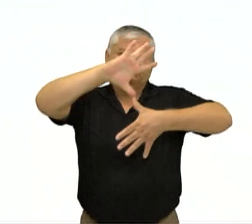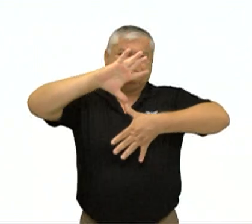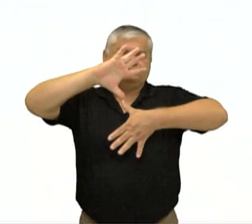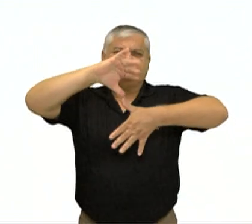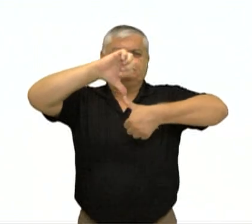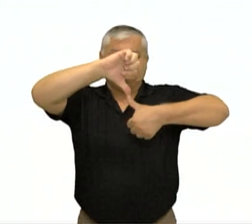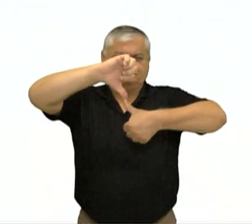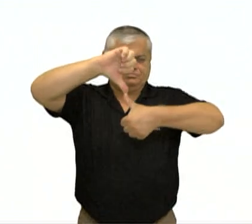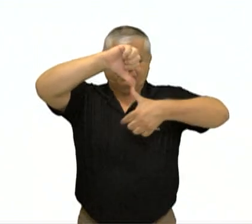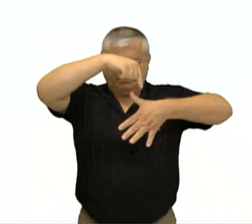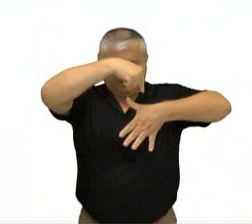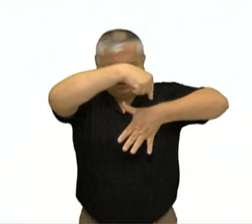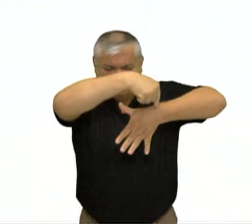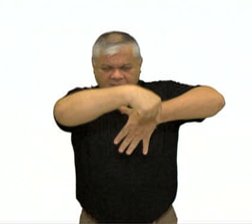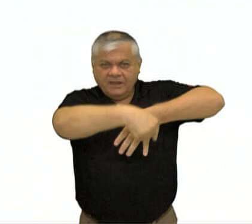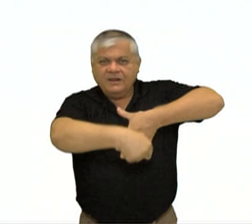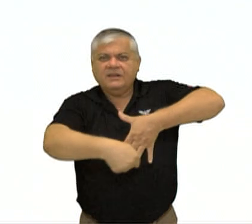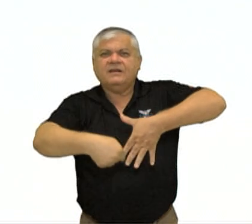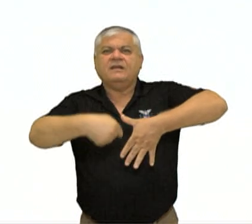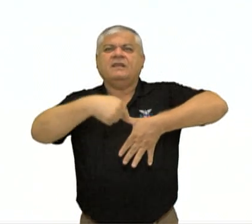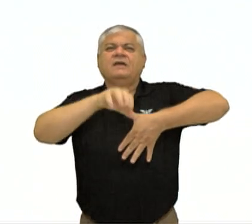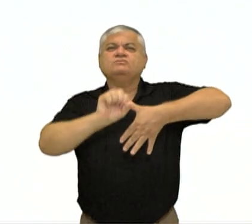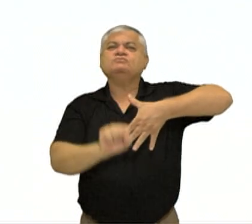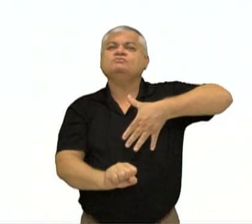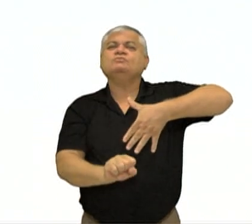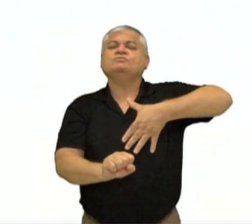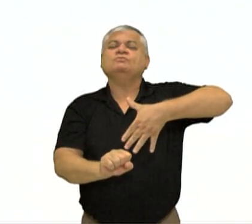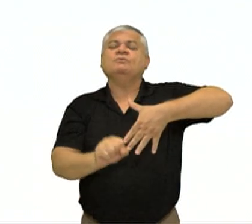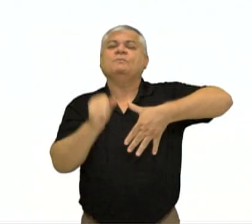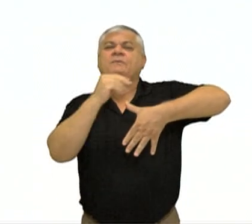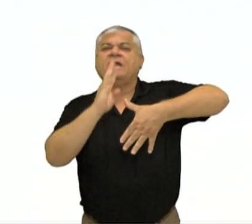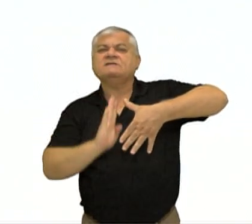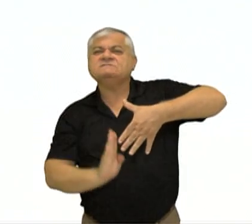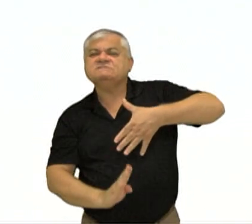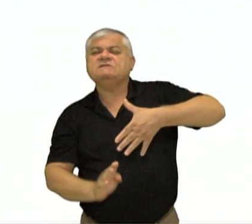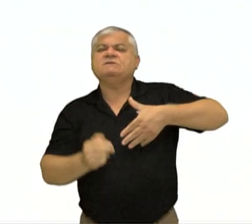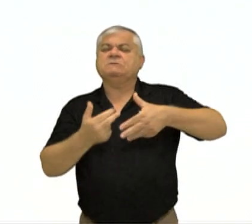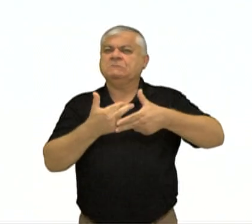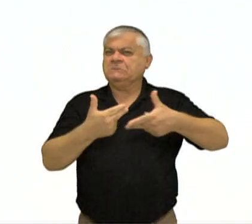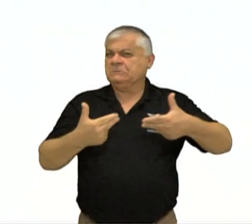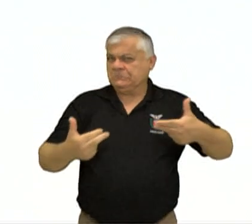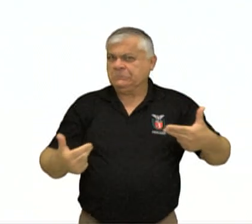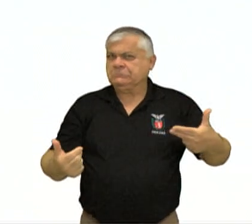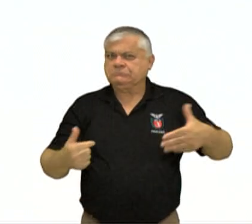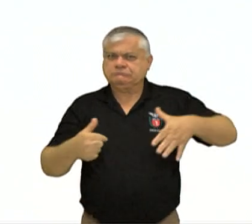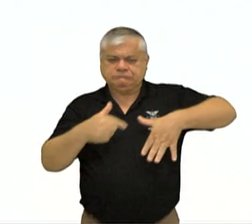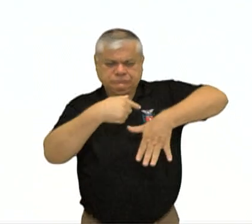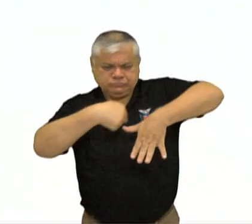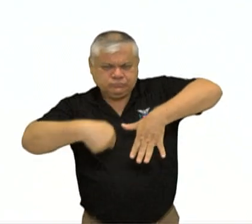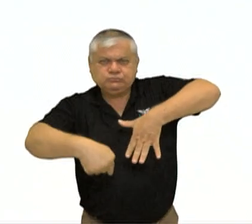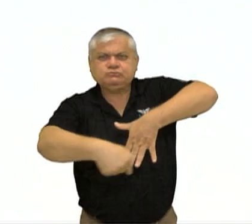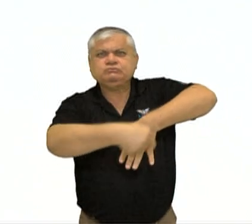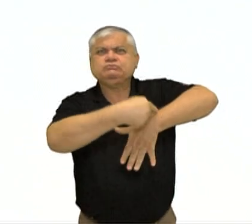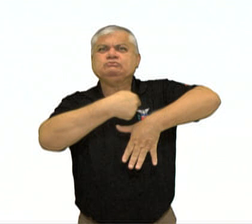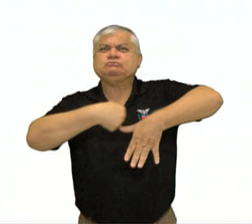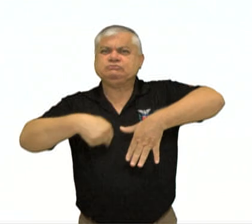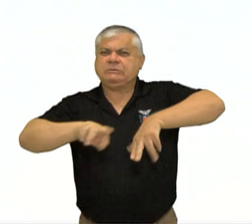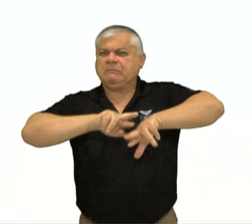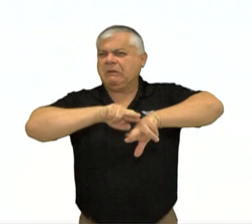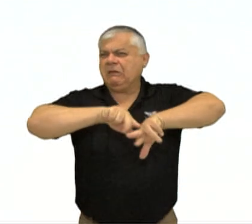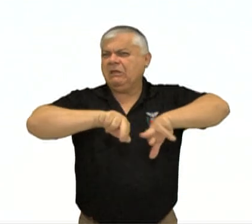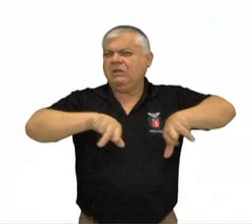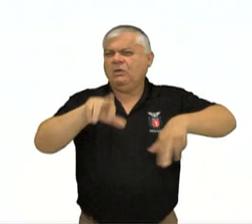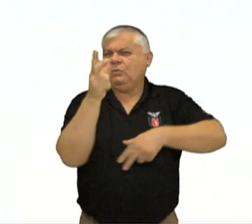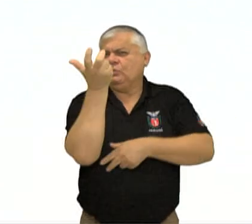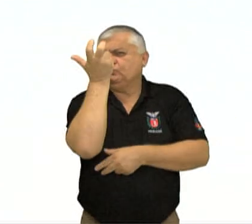Central, chegando até na América do Sul, onde temos o Brasil, e esse continente, né, tão multicultural,